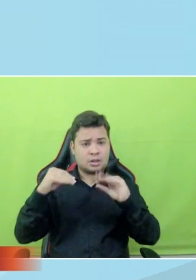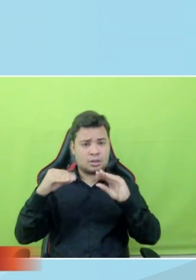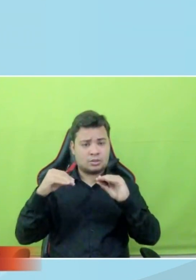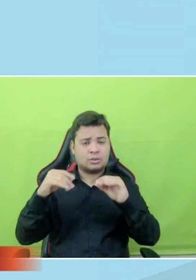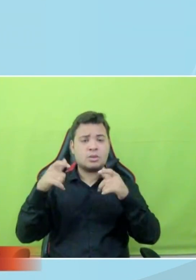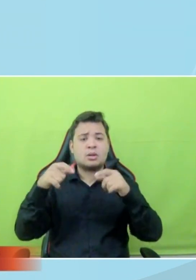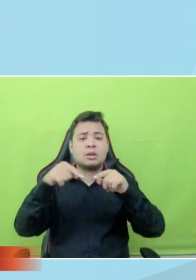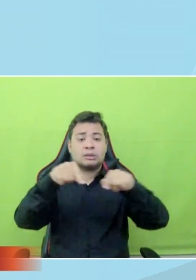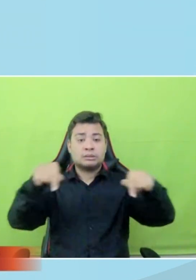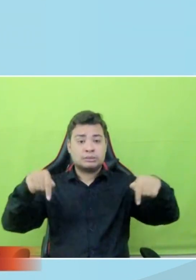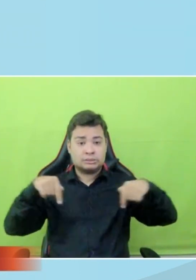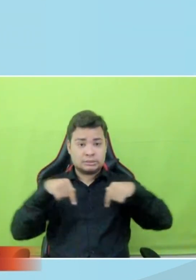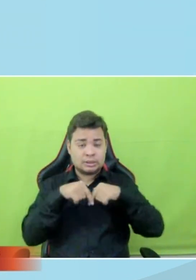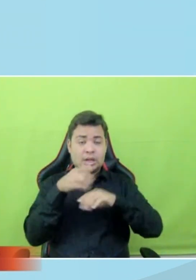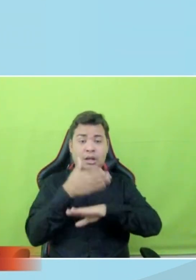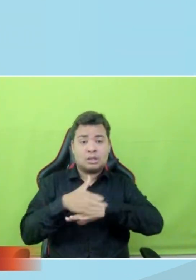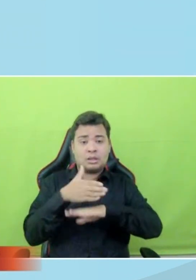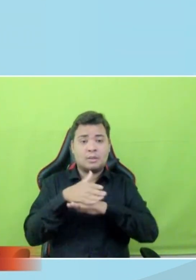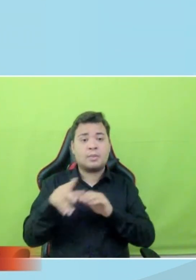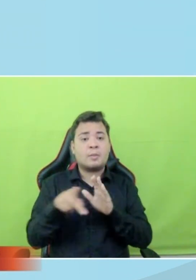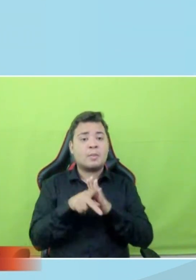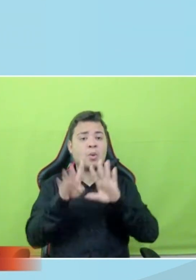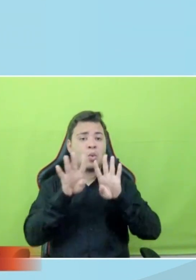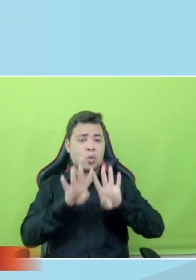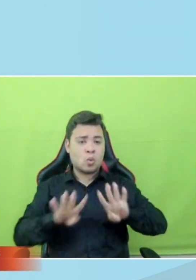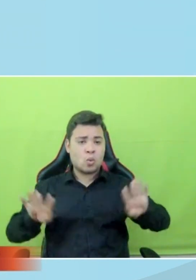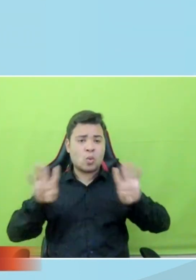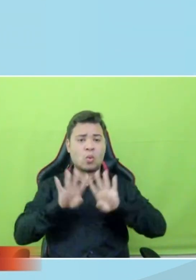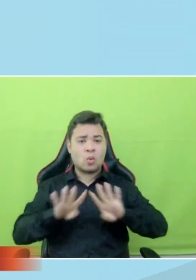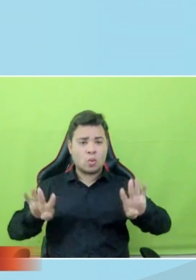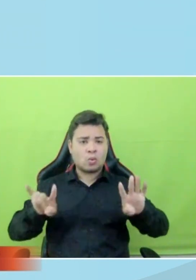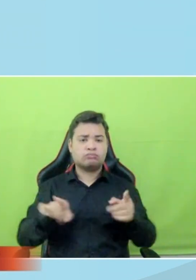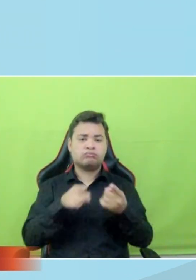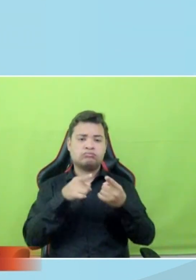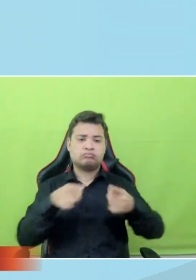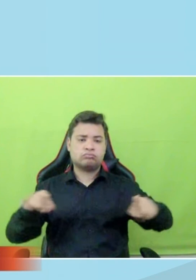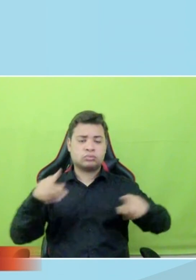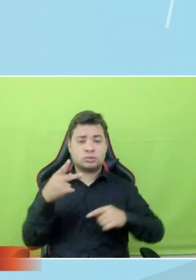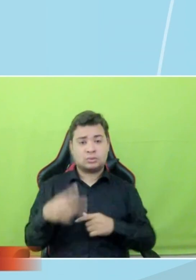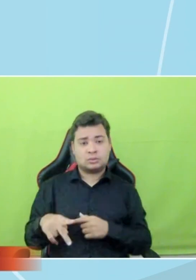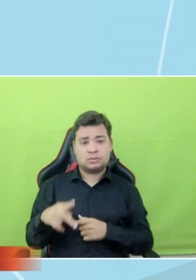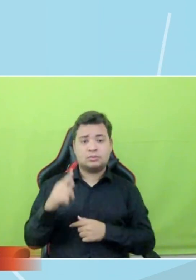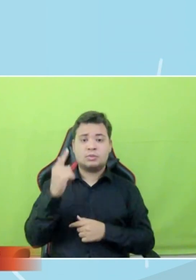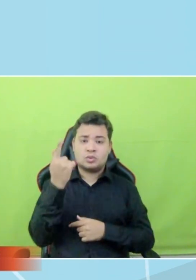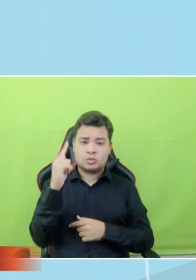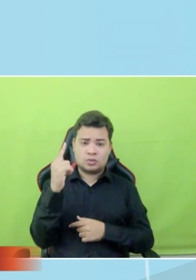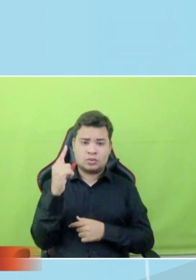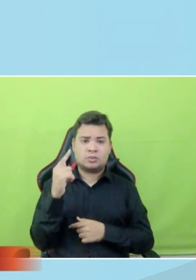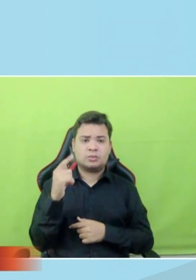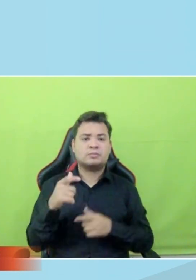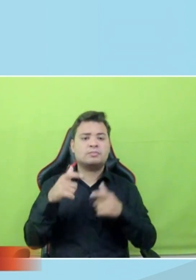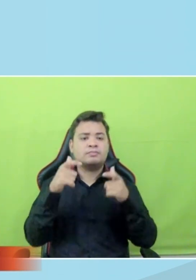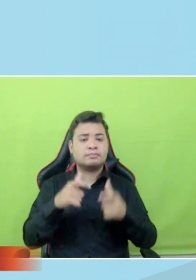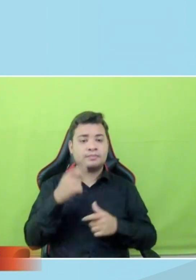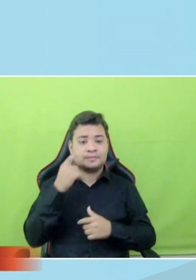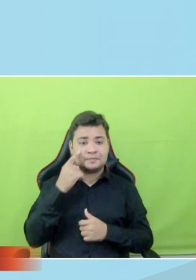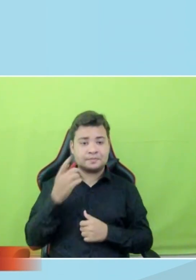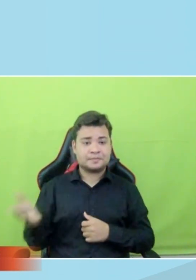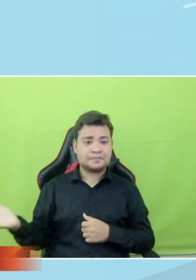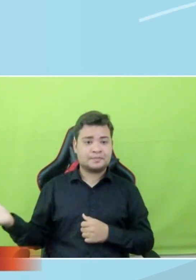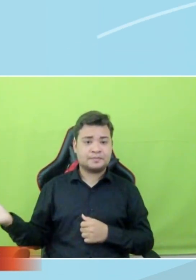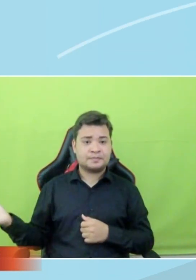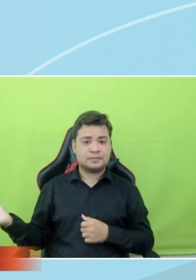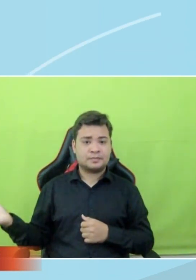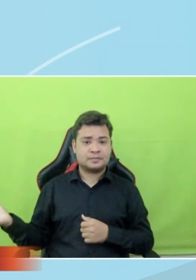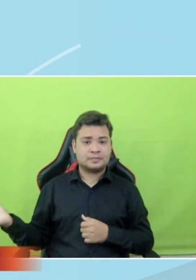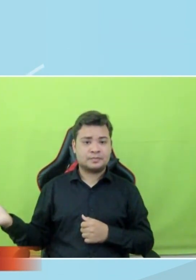da Orquestra Sinfônica de Goiânia, que fica no edifício Parthenon Center, na Rua 4, lá no centro. Então,